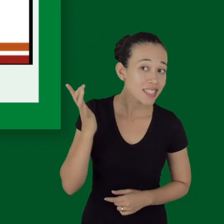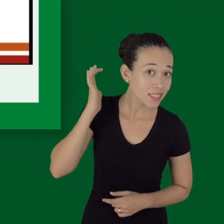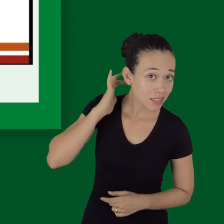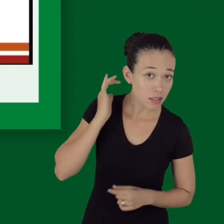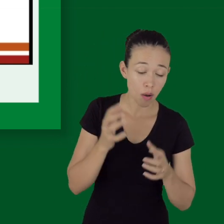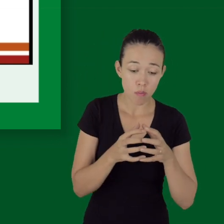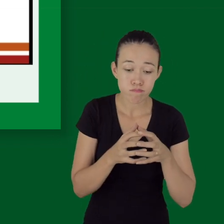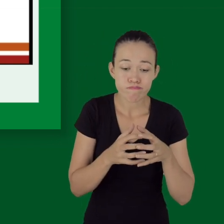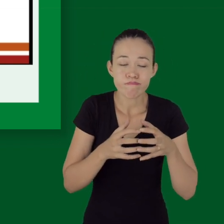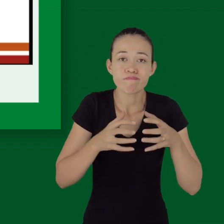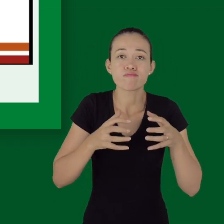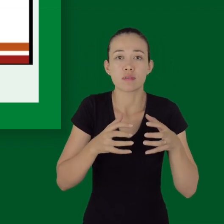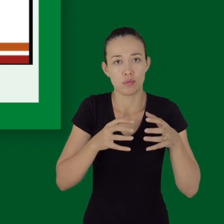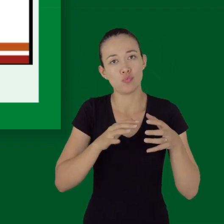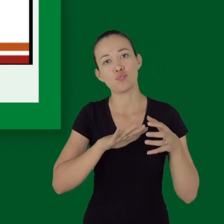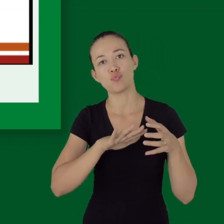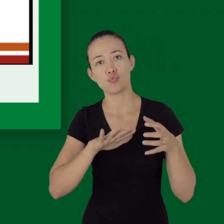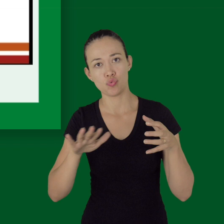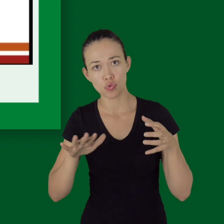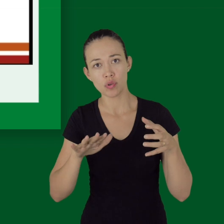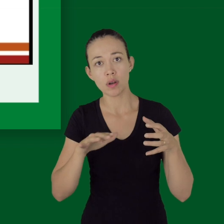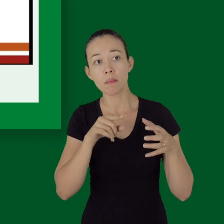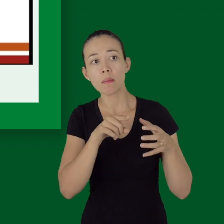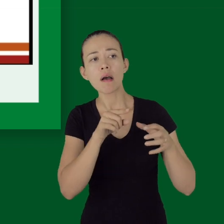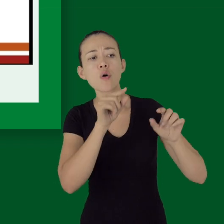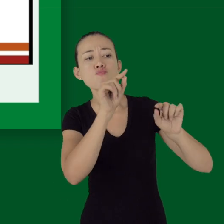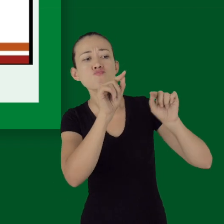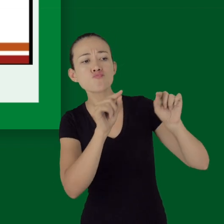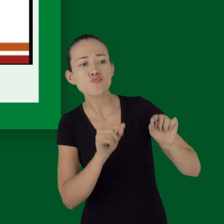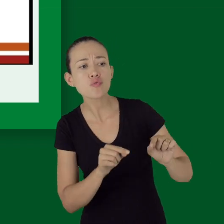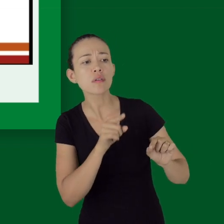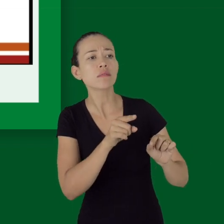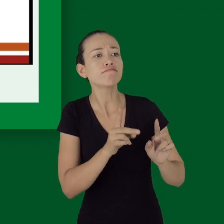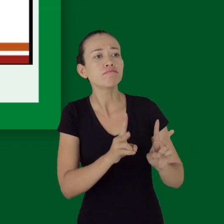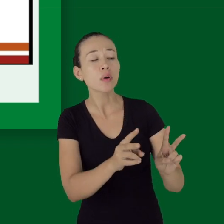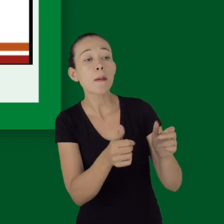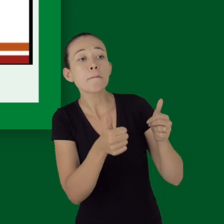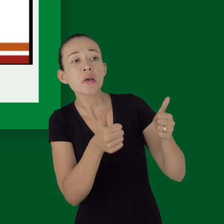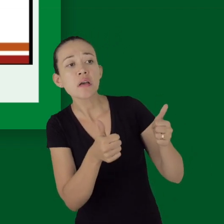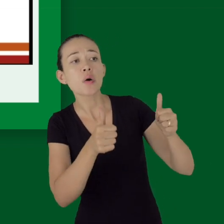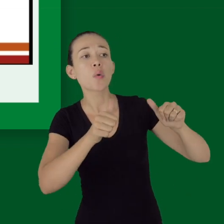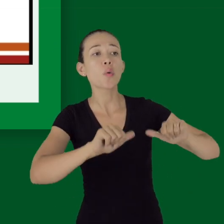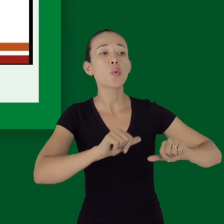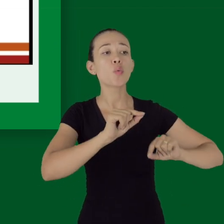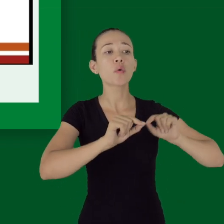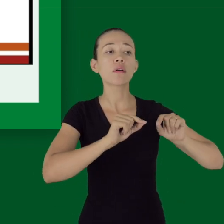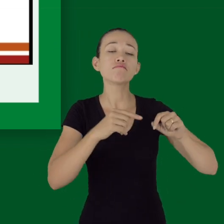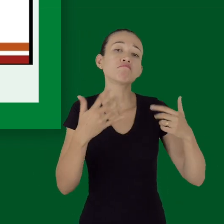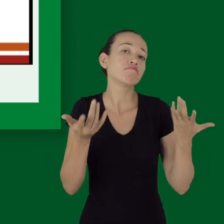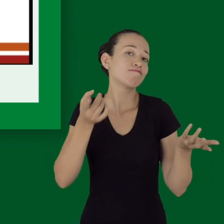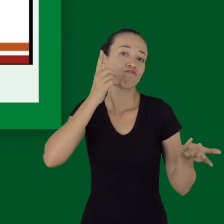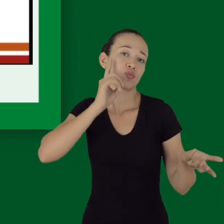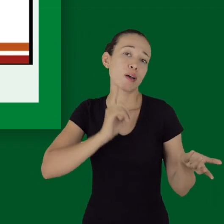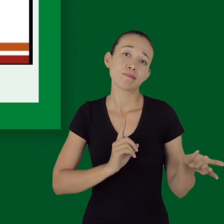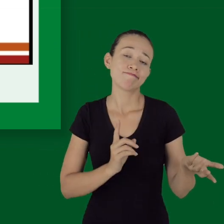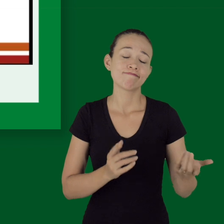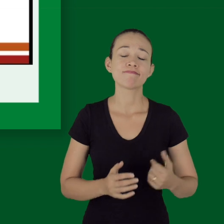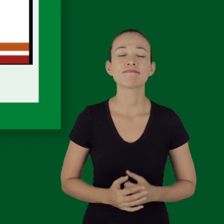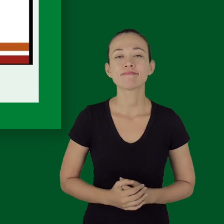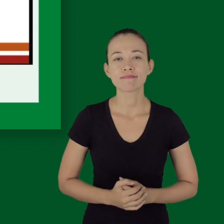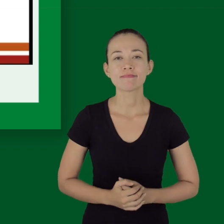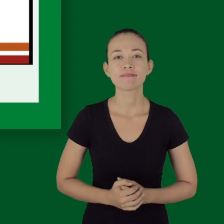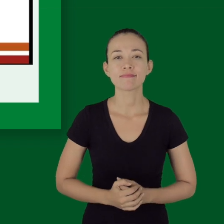correspondência exata do que ficou preservado a nível sensório-motor. Então, o que a gente faz? Como que a